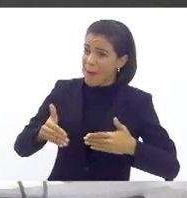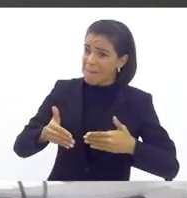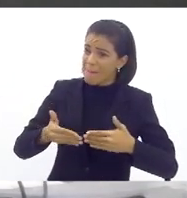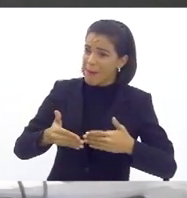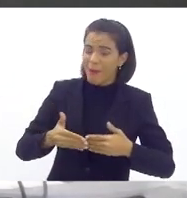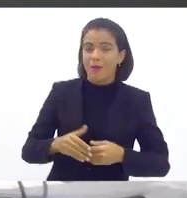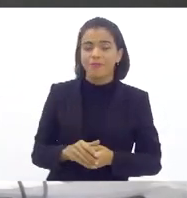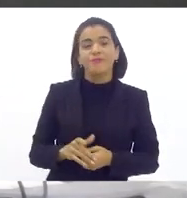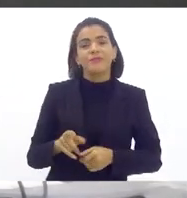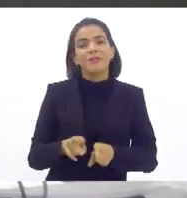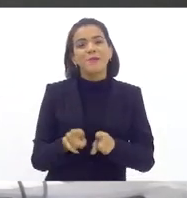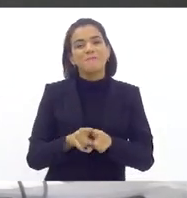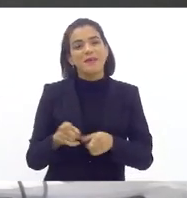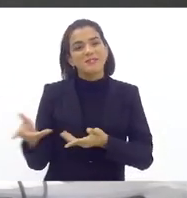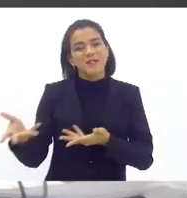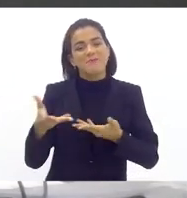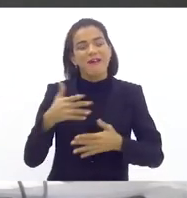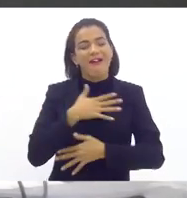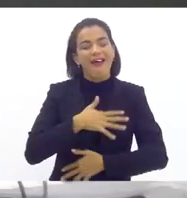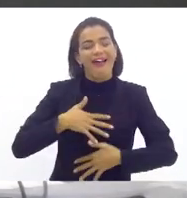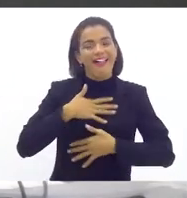Chama, então, com alegria